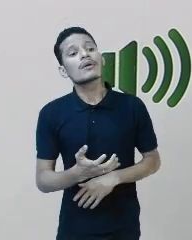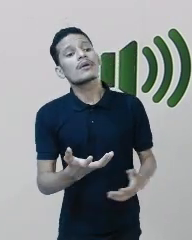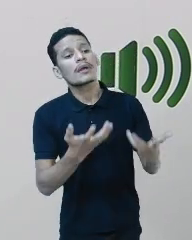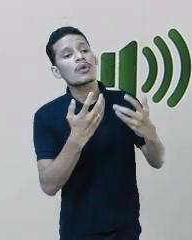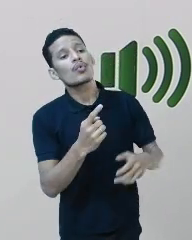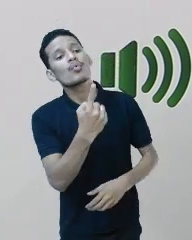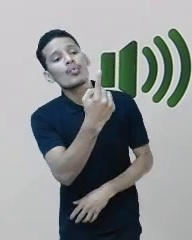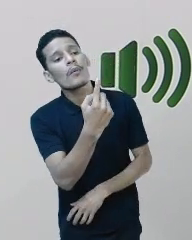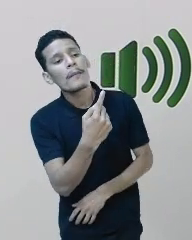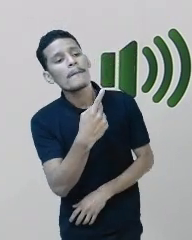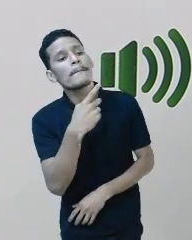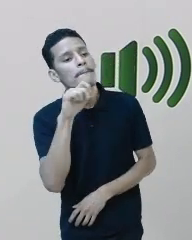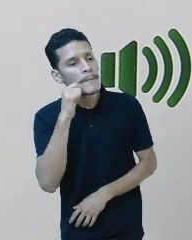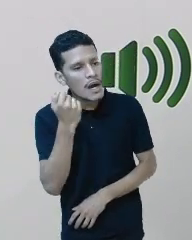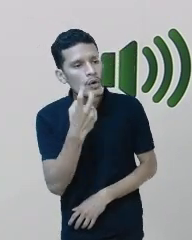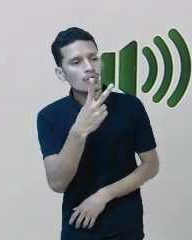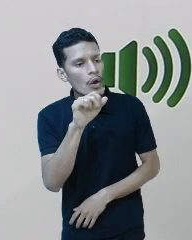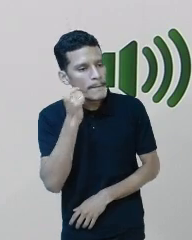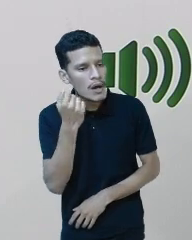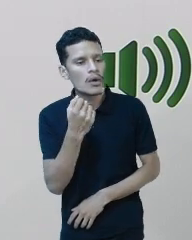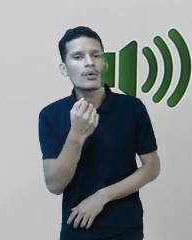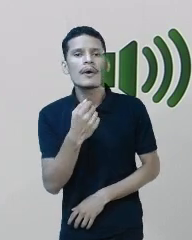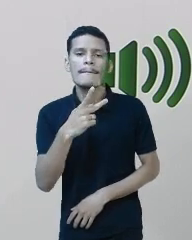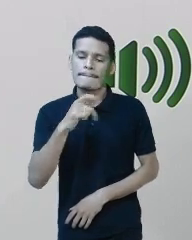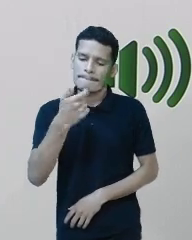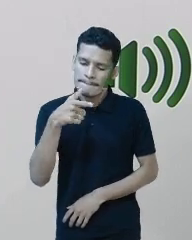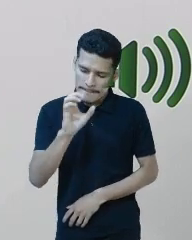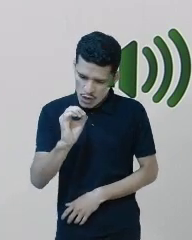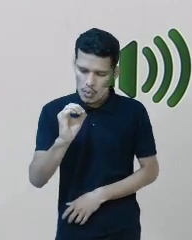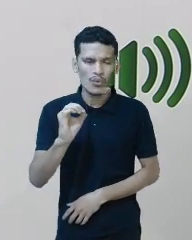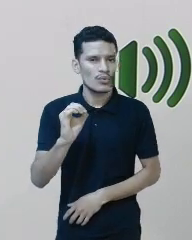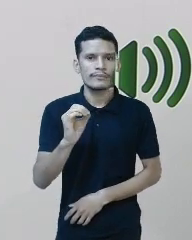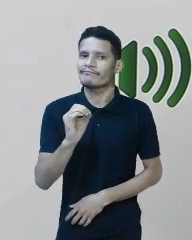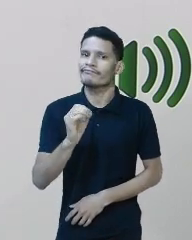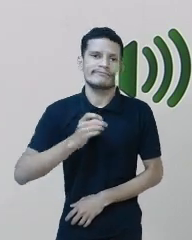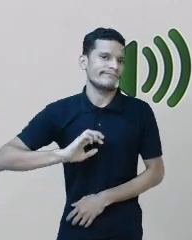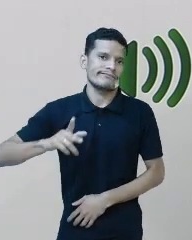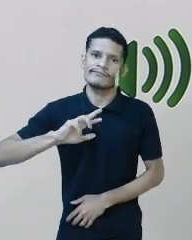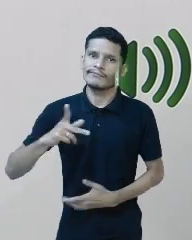pão, 2 pão, 3 pão, 4 pão, 5 pães. Não é assim